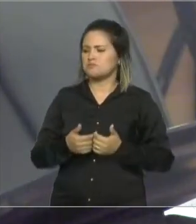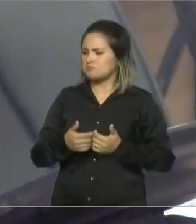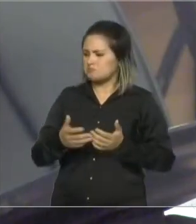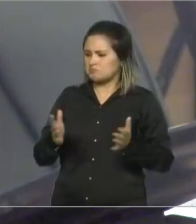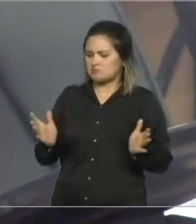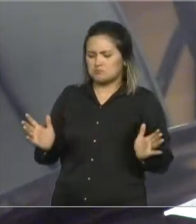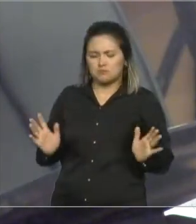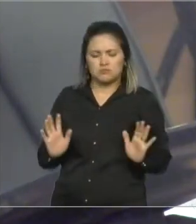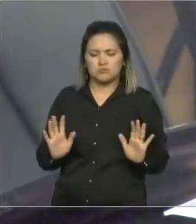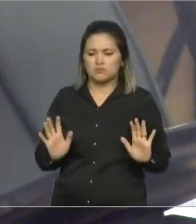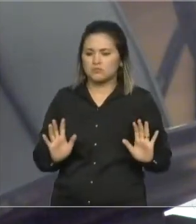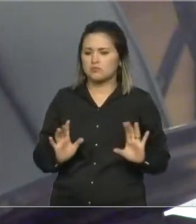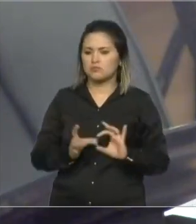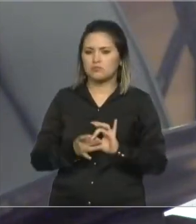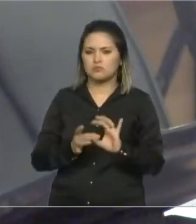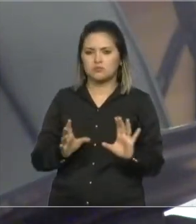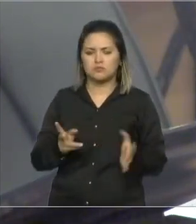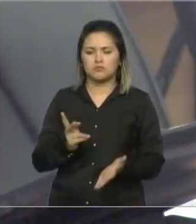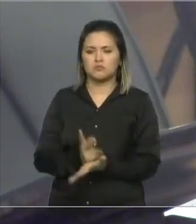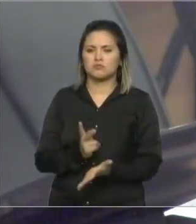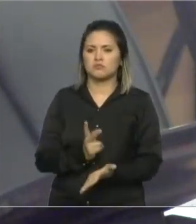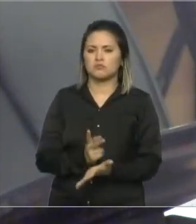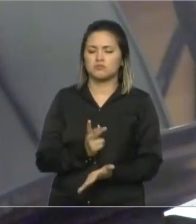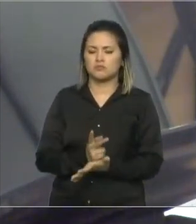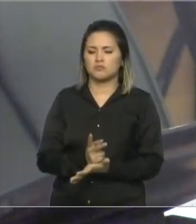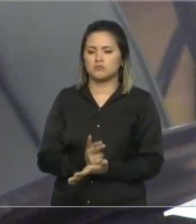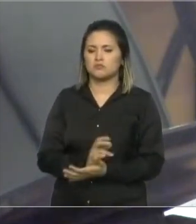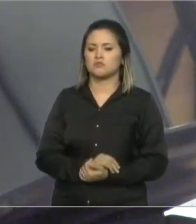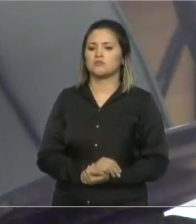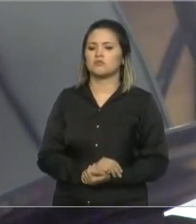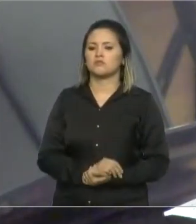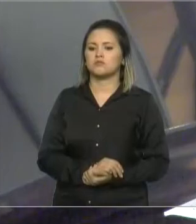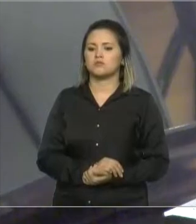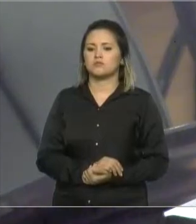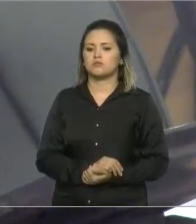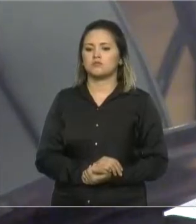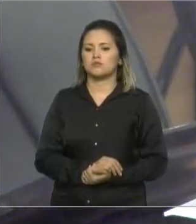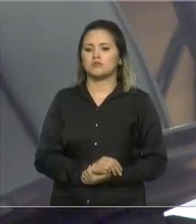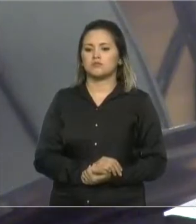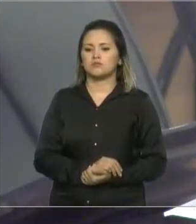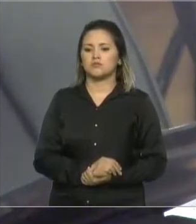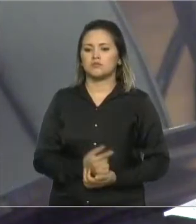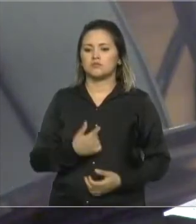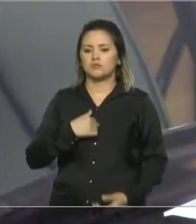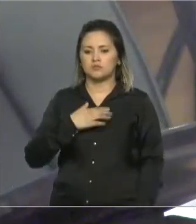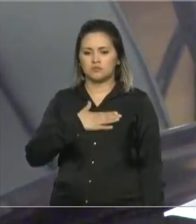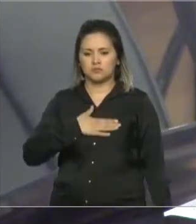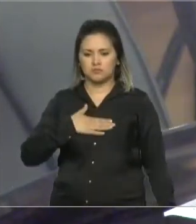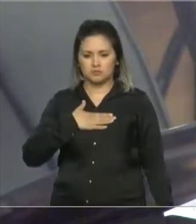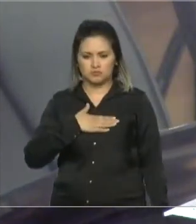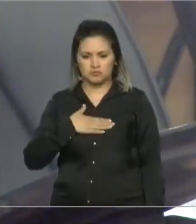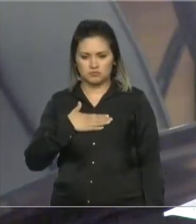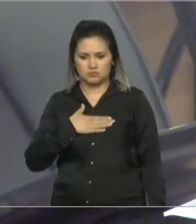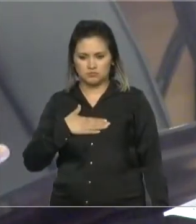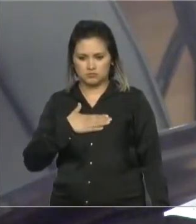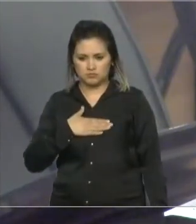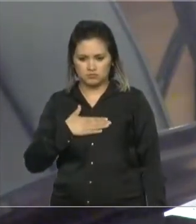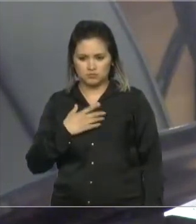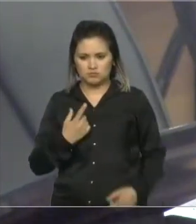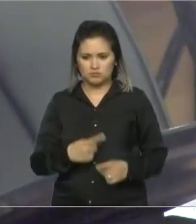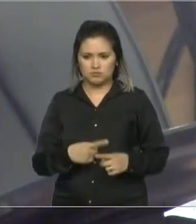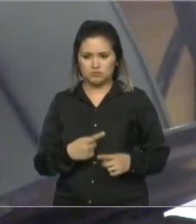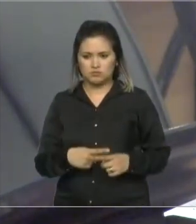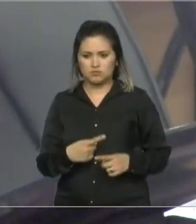como abertas e jamais temer comparecer a qualquer ambiente que seja. Fico feliz de contar com a presença